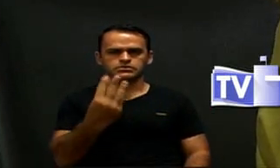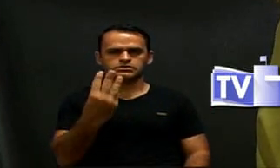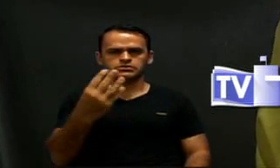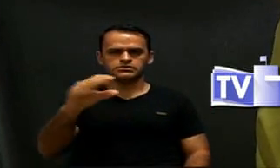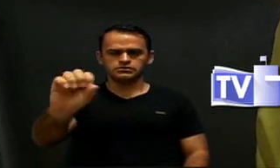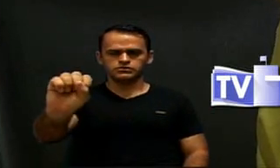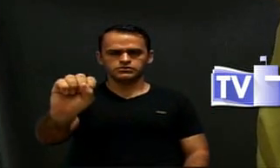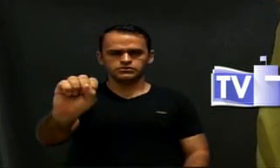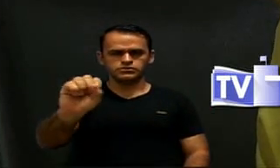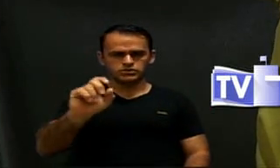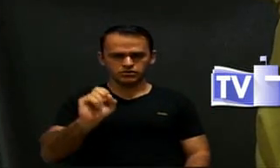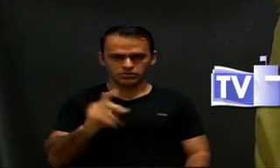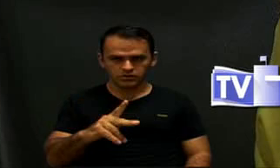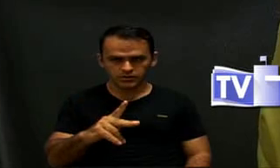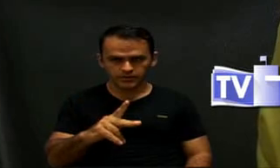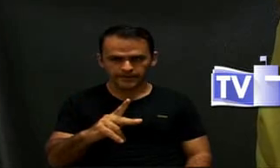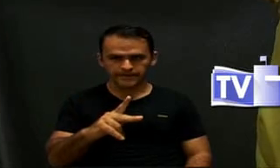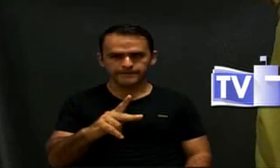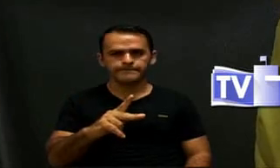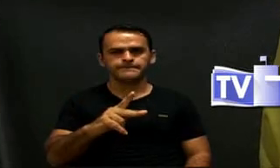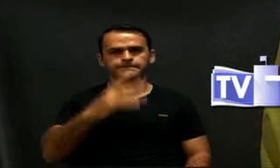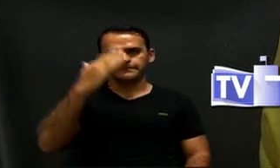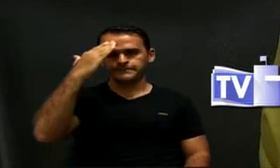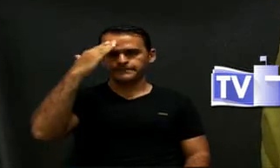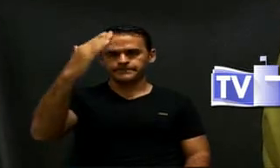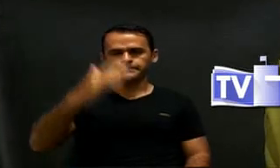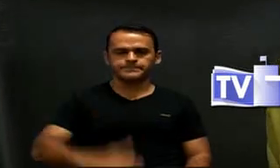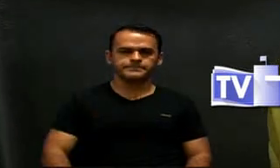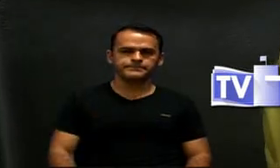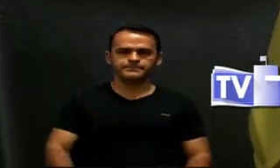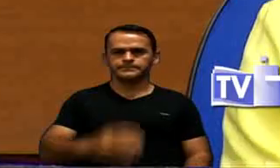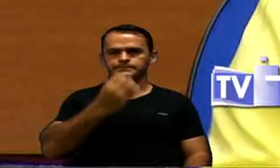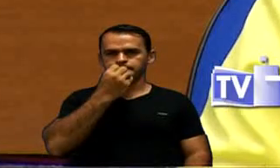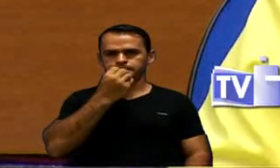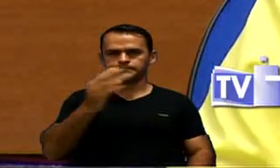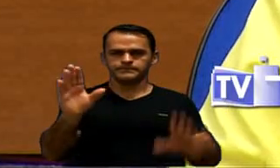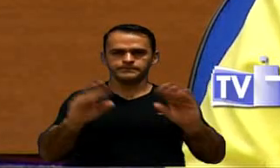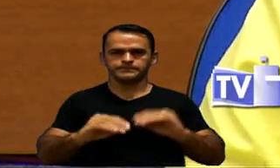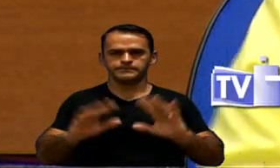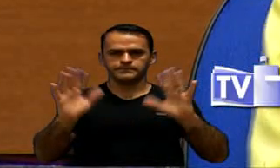991-63-6238. Ok? Obrigada. Muito obrigada. Boa noite.